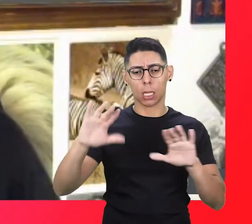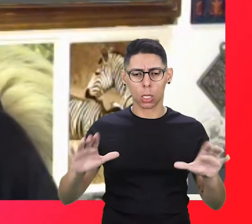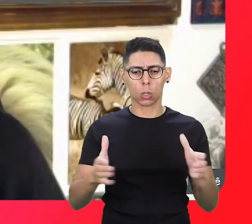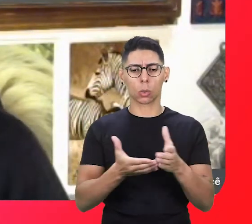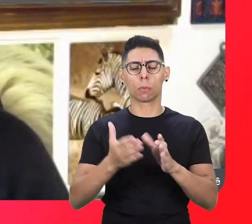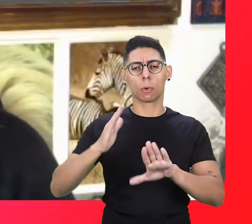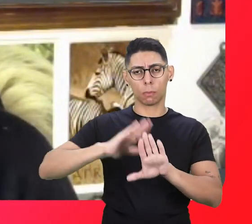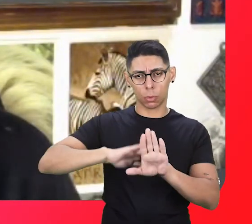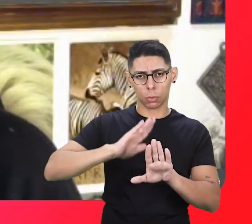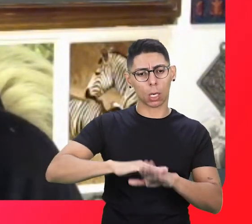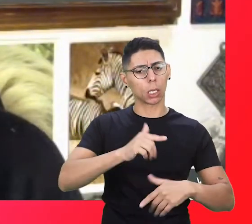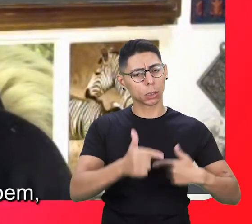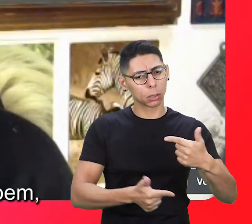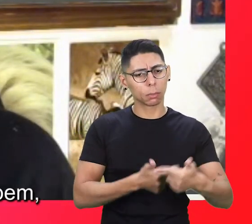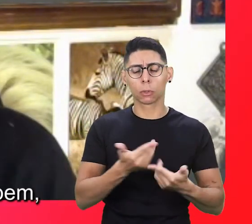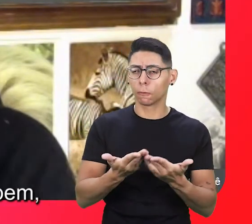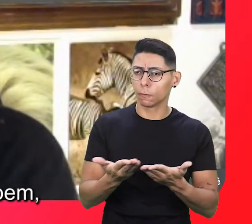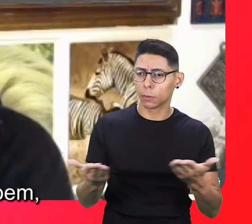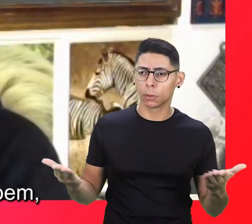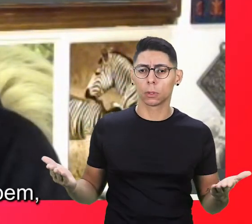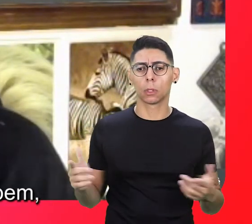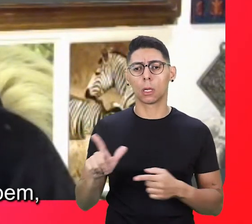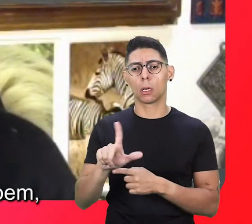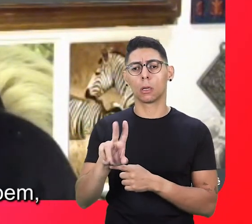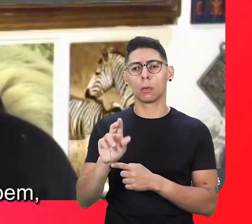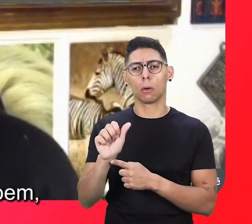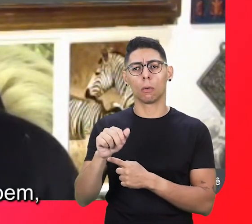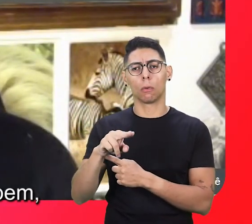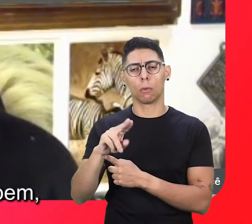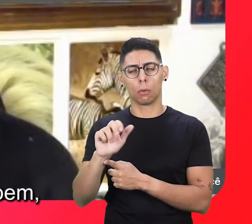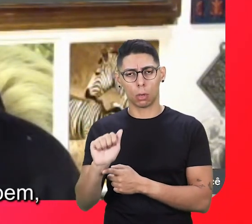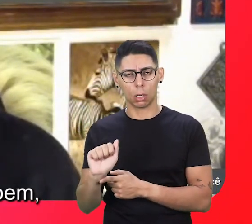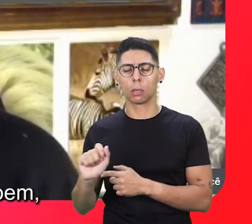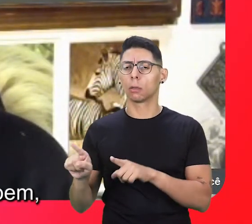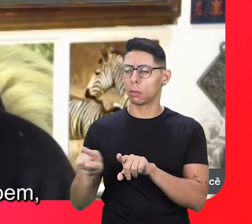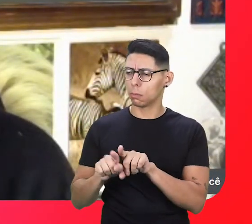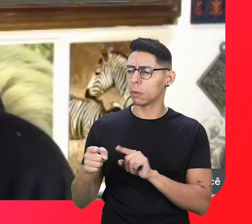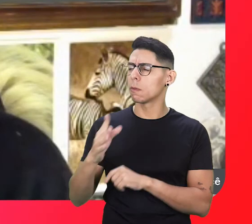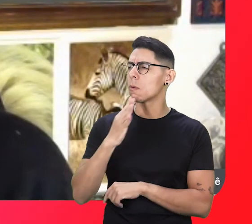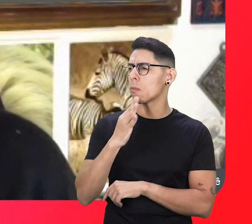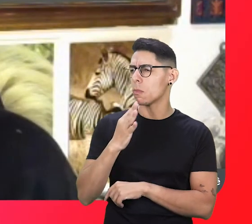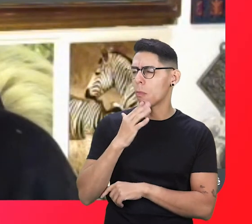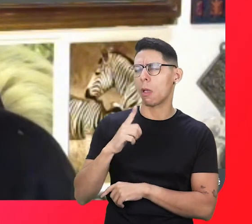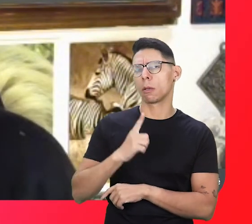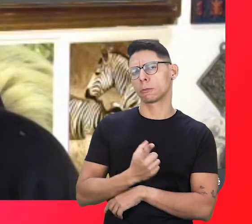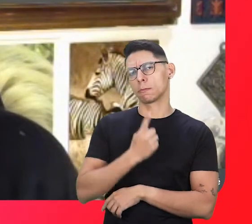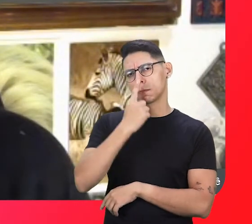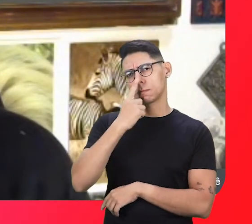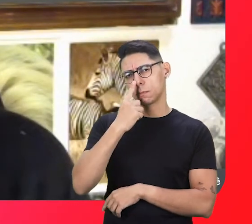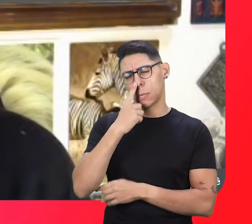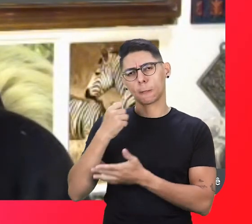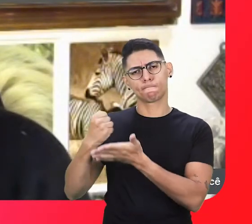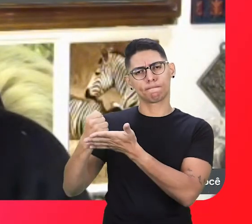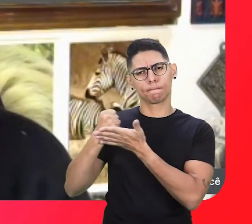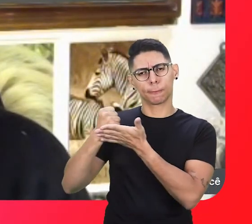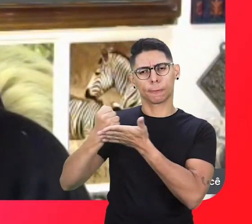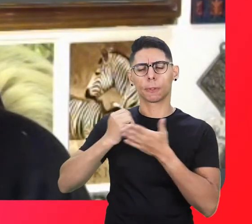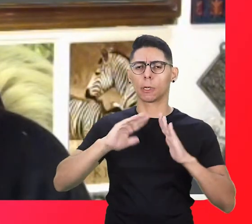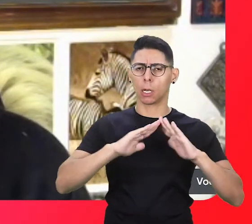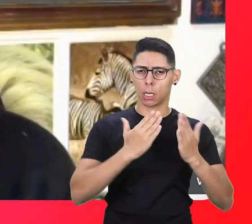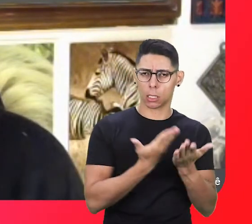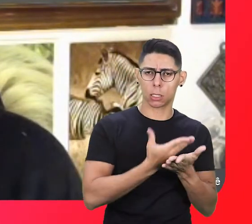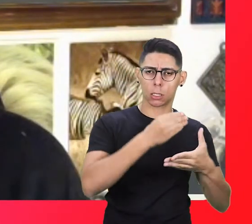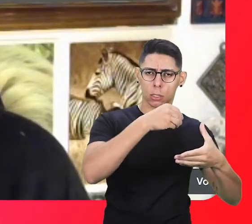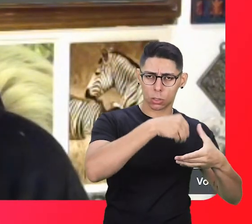a equipe que trabalha com você. Obrigada a Luana Rodrigues, né, que você também conhece muito bem, que me apoia Demais. na escola de gente